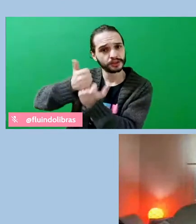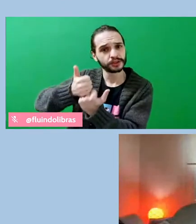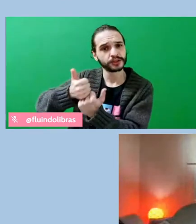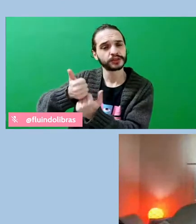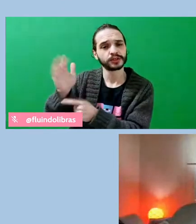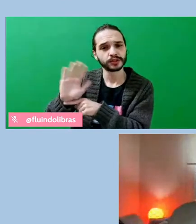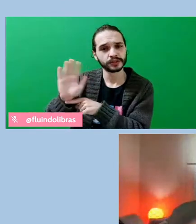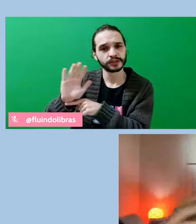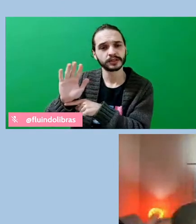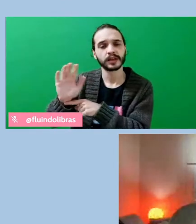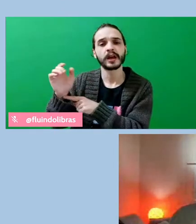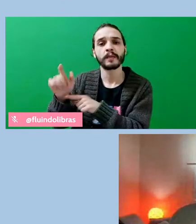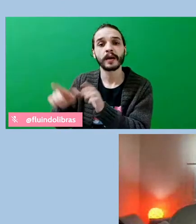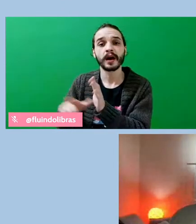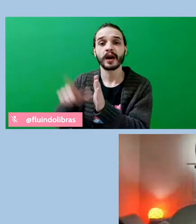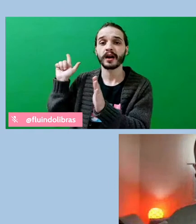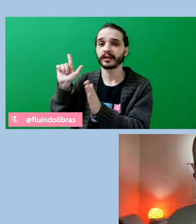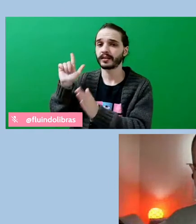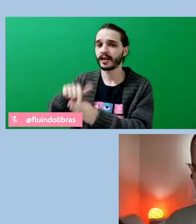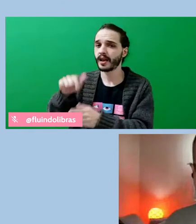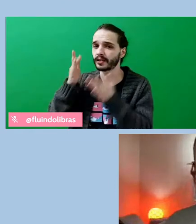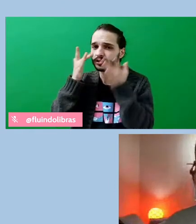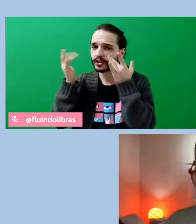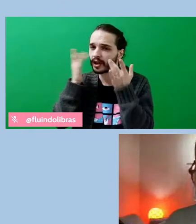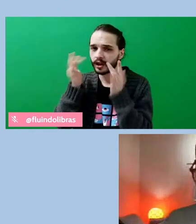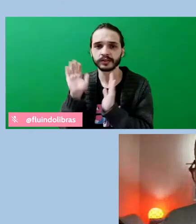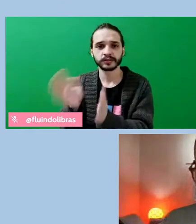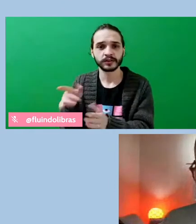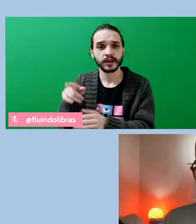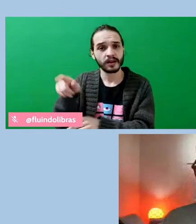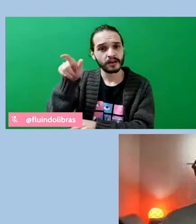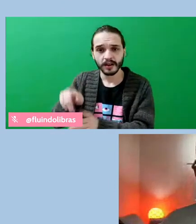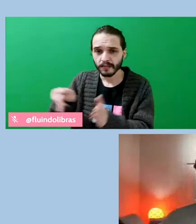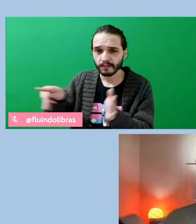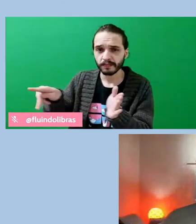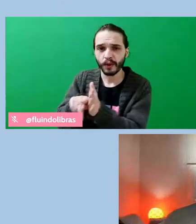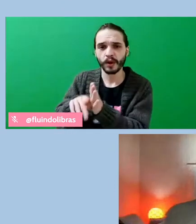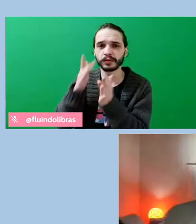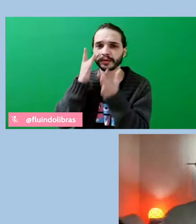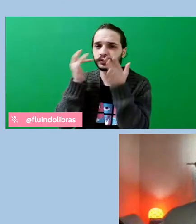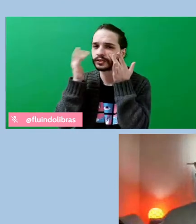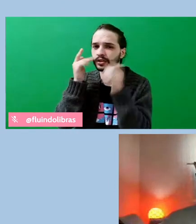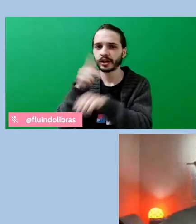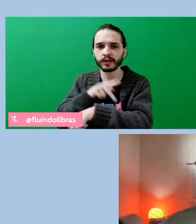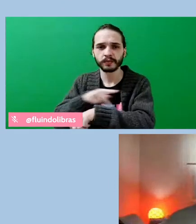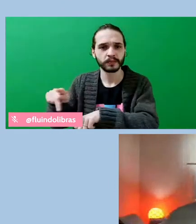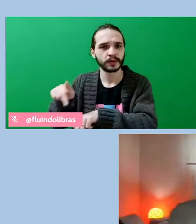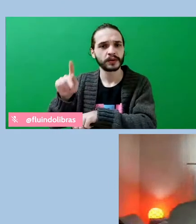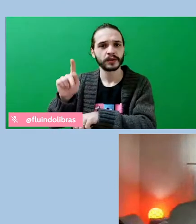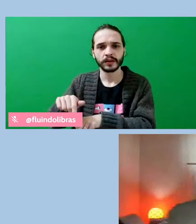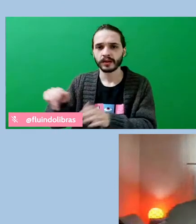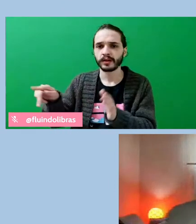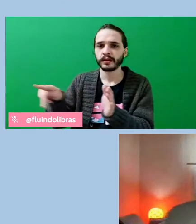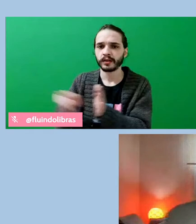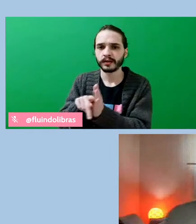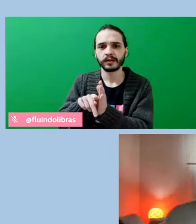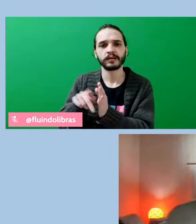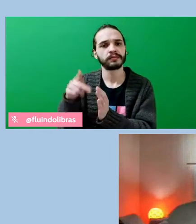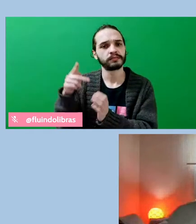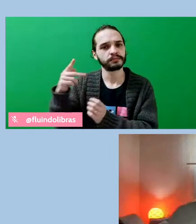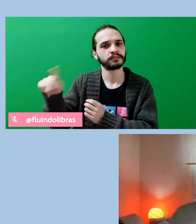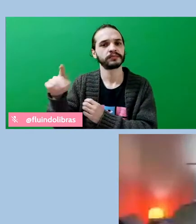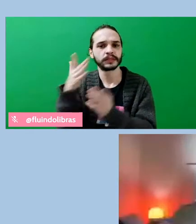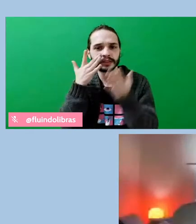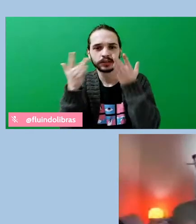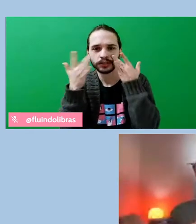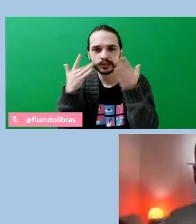dizer melhor ou pior, mas assim, ele é um cara que vem do teatro, né? A fascinação dele é por Strindberg, né? Um cara que vem de